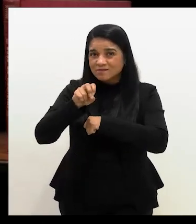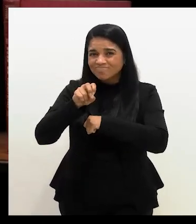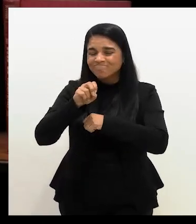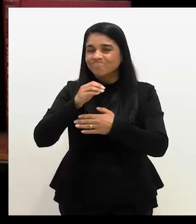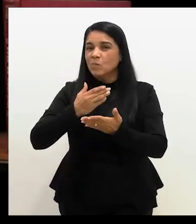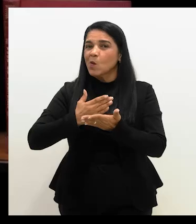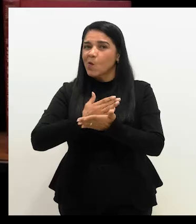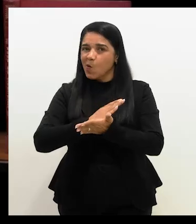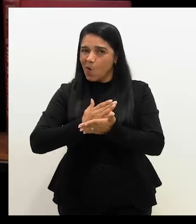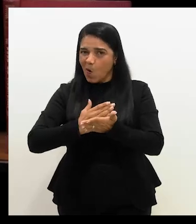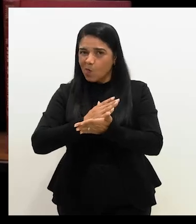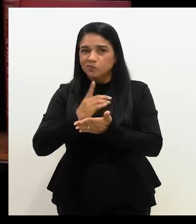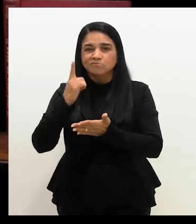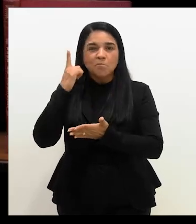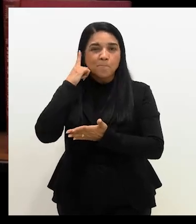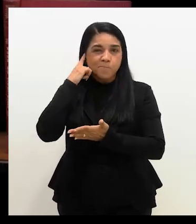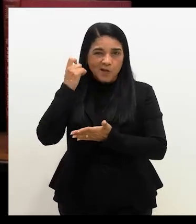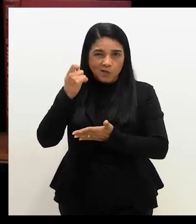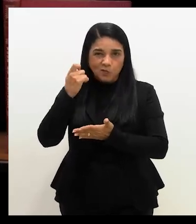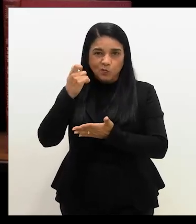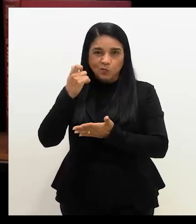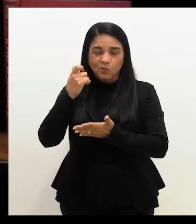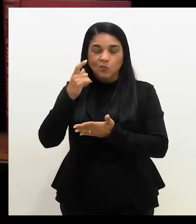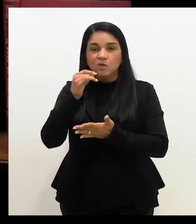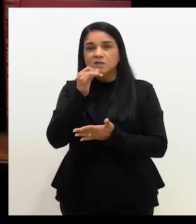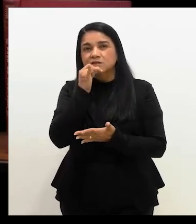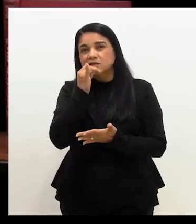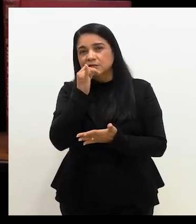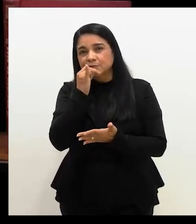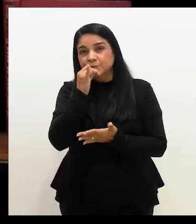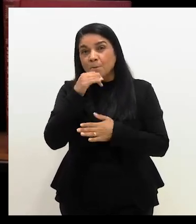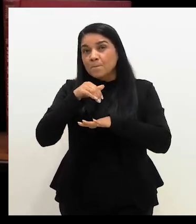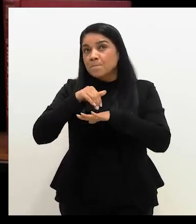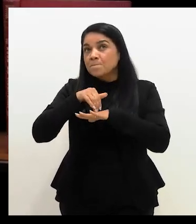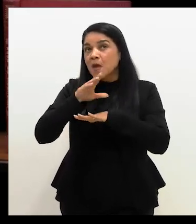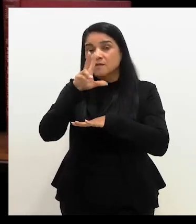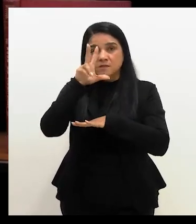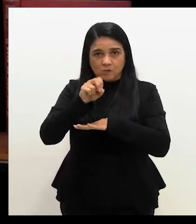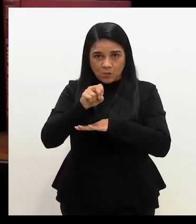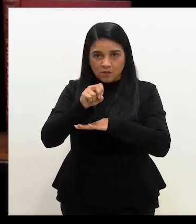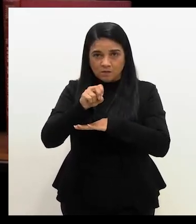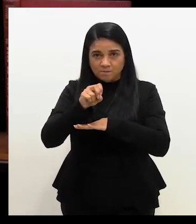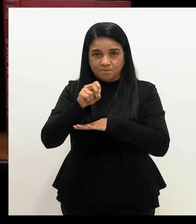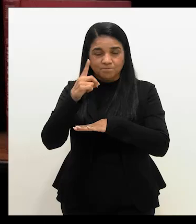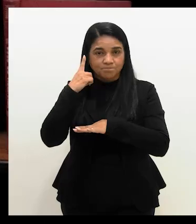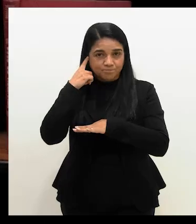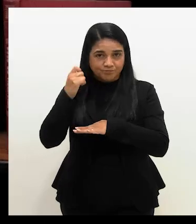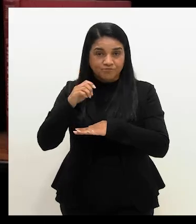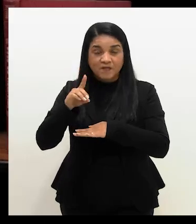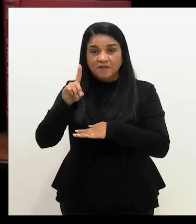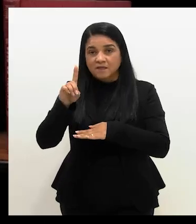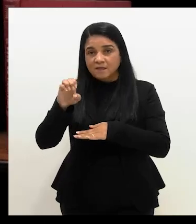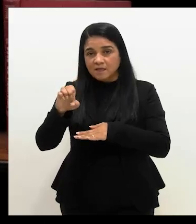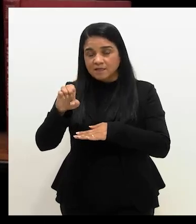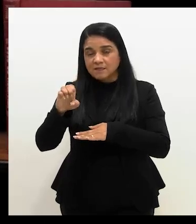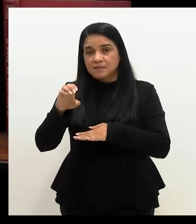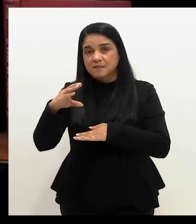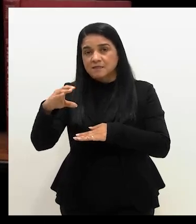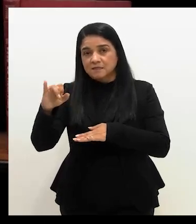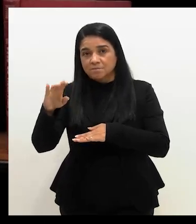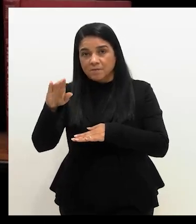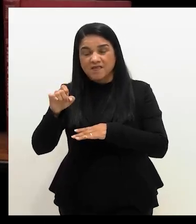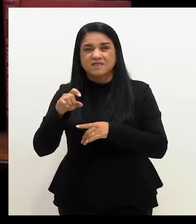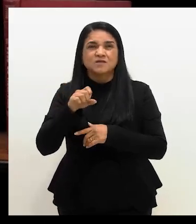começa a ter incômodo com o barulho que está ocorrendo. Isso é um barulho maior do que 50 decibéis. Barulhos em